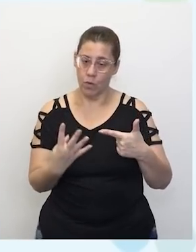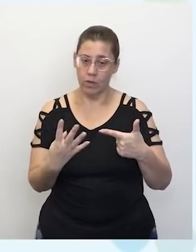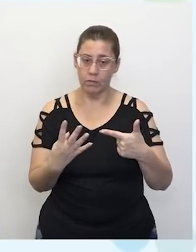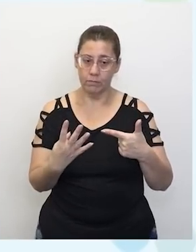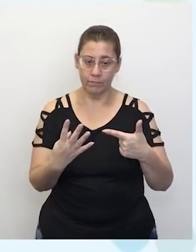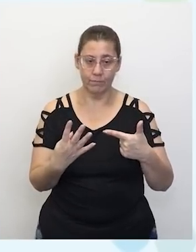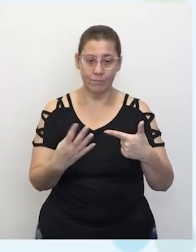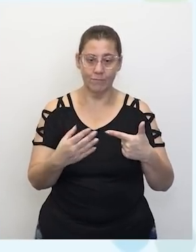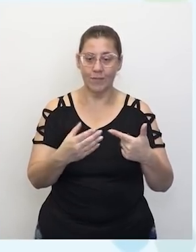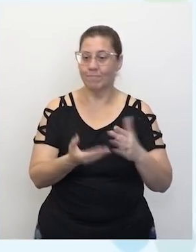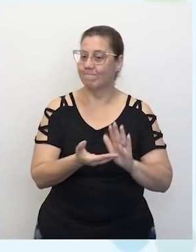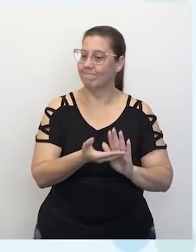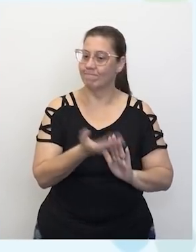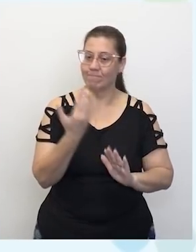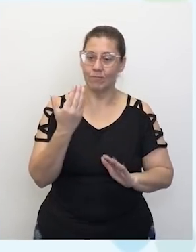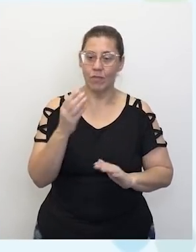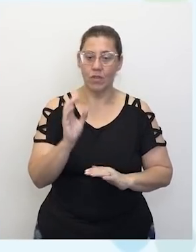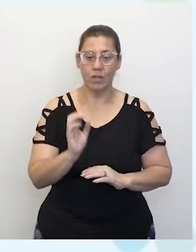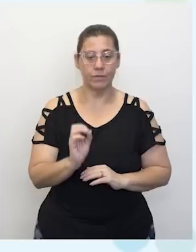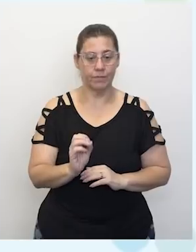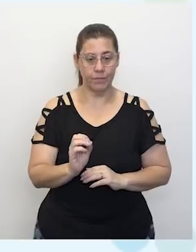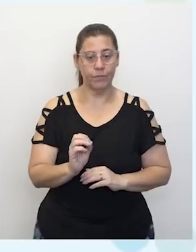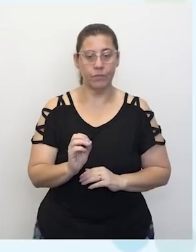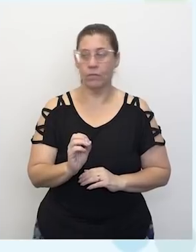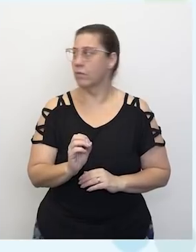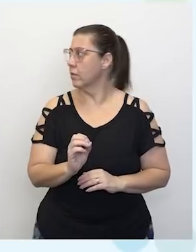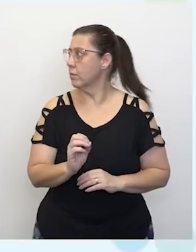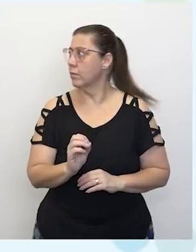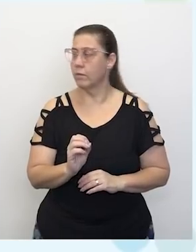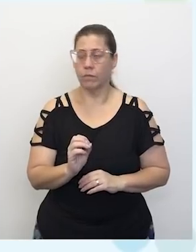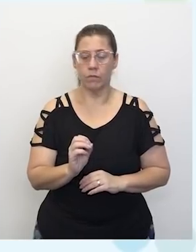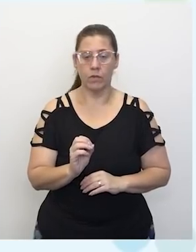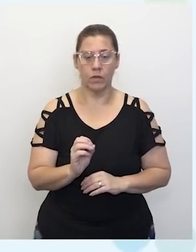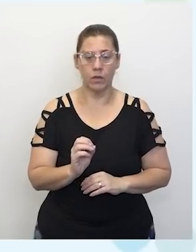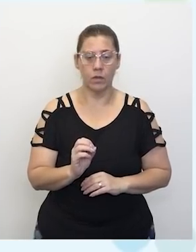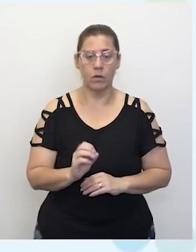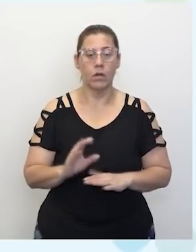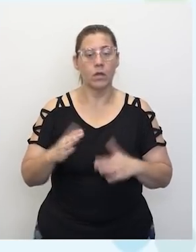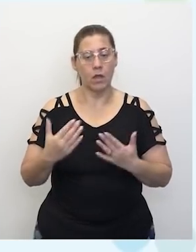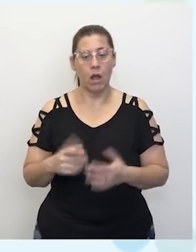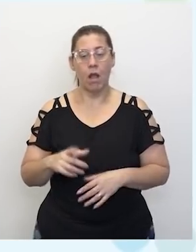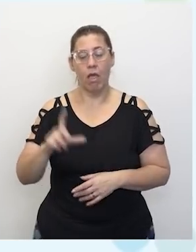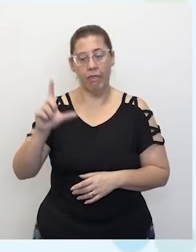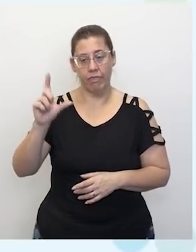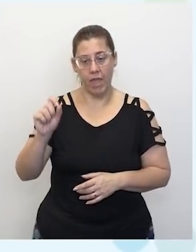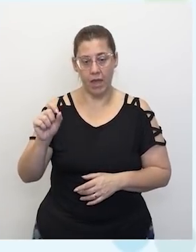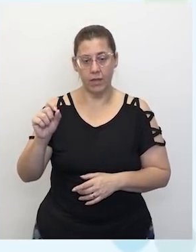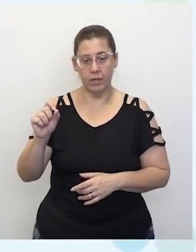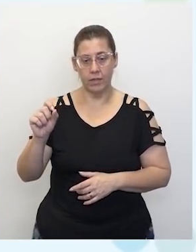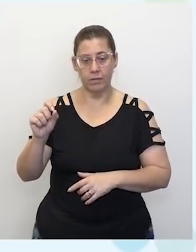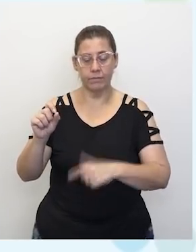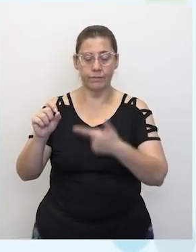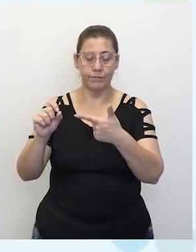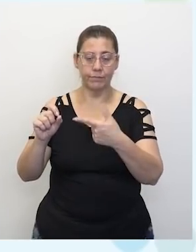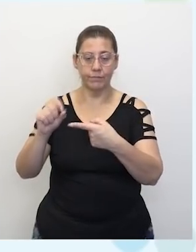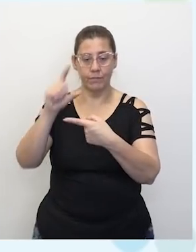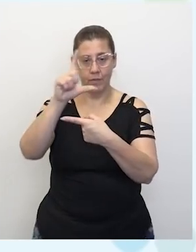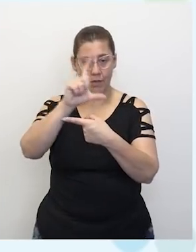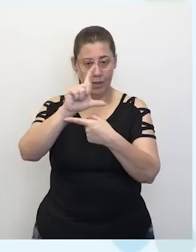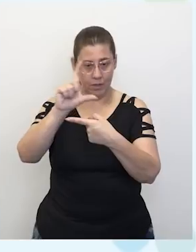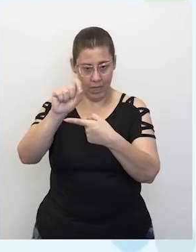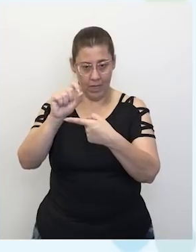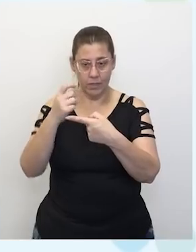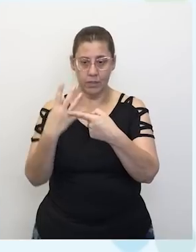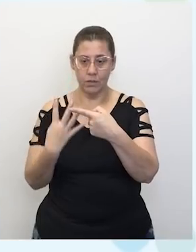sumir, tá certo? Então, eu restauro do outro lado, do mesmo jeito que eu fiz. Então, a ideia do livro, né, essa ideia inicial